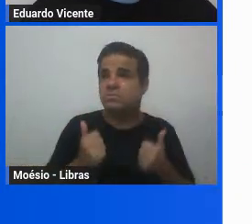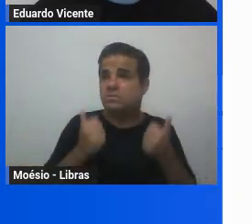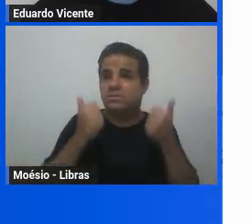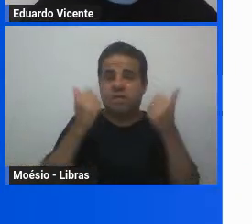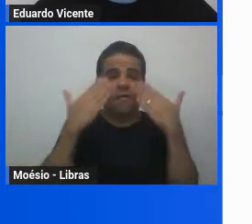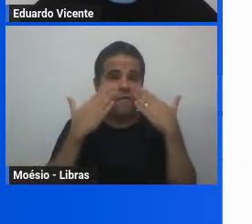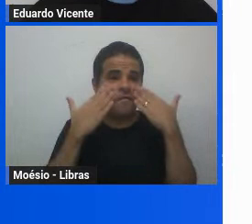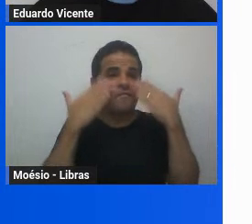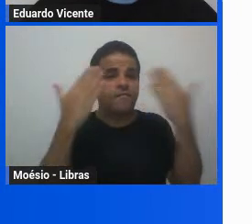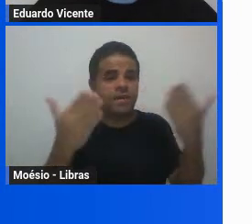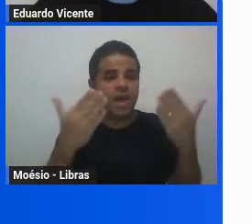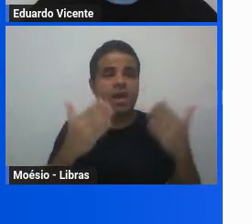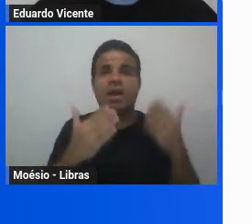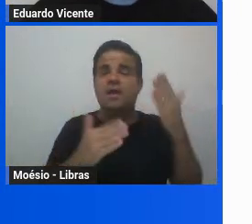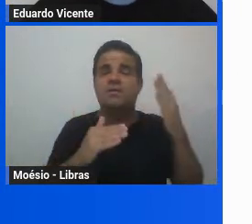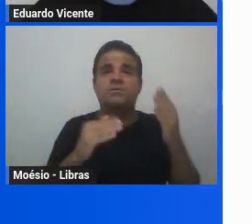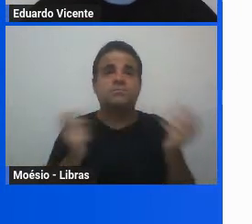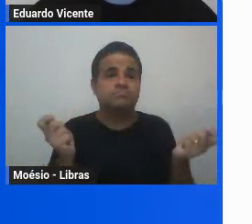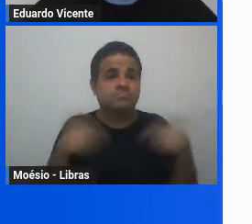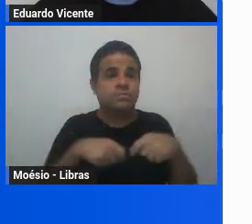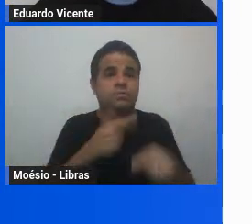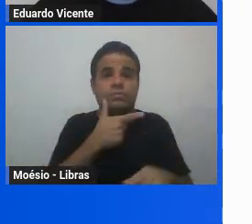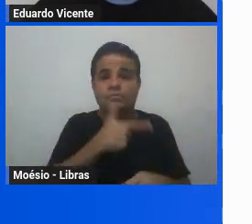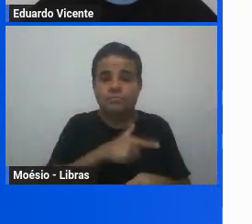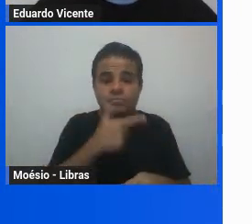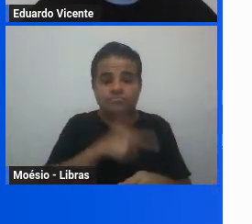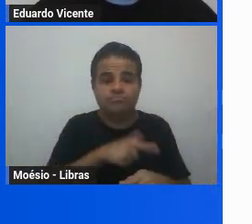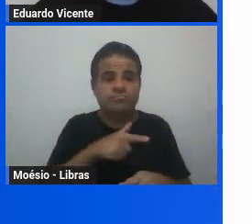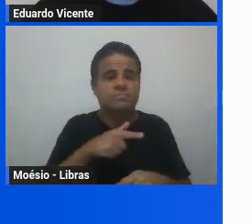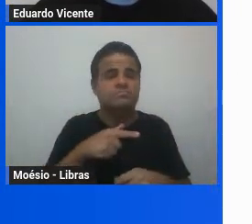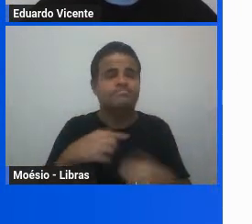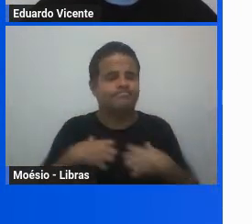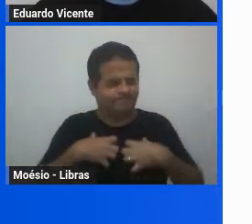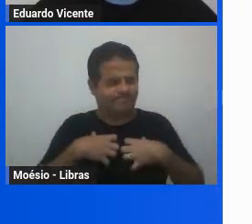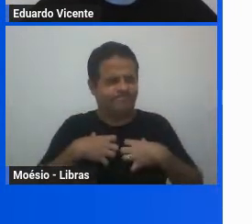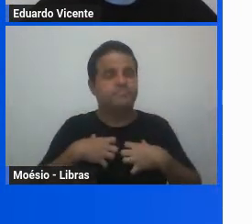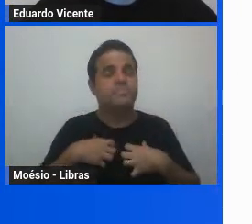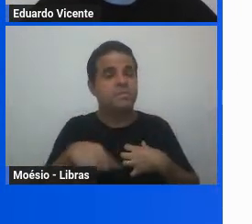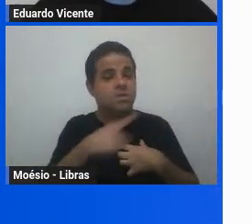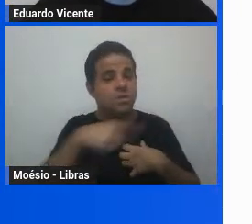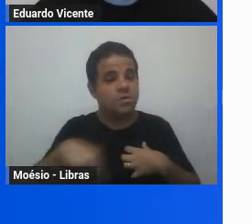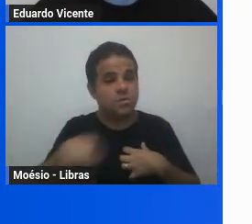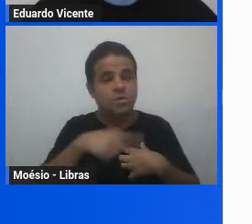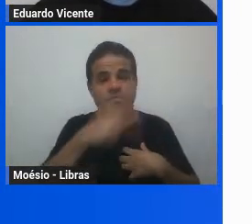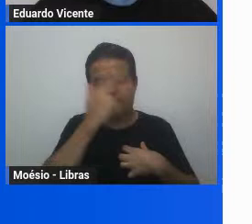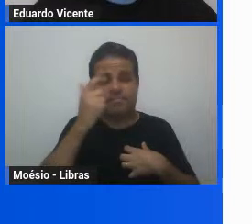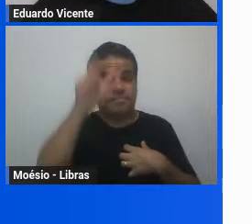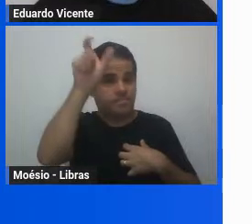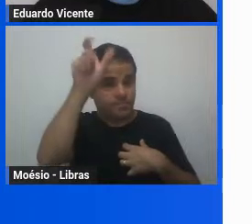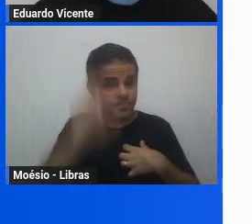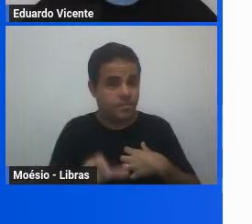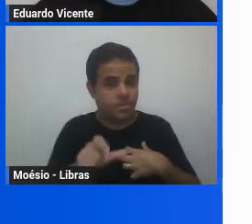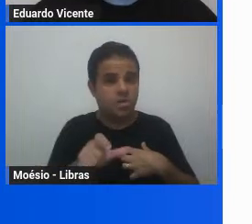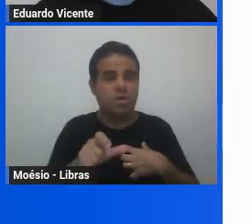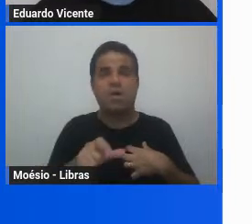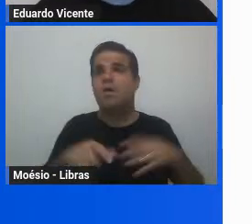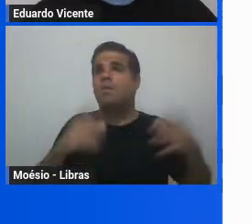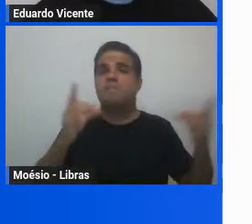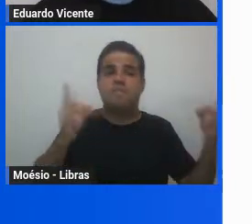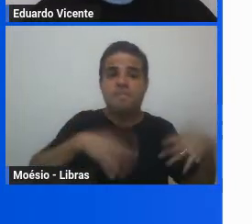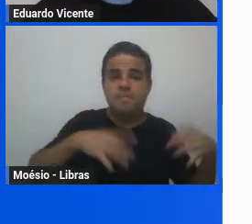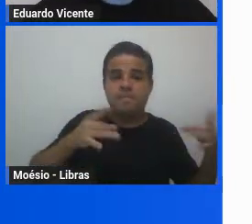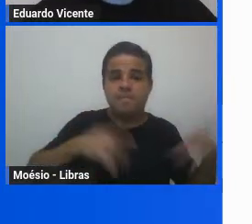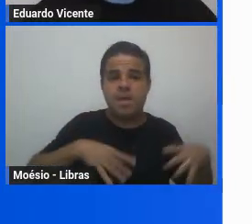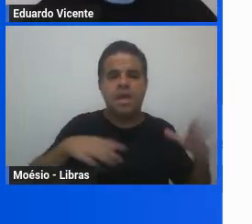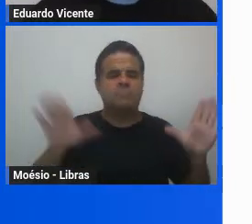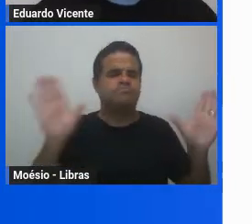frente à situação e conseguir minimizar o dano maior, né, à vítima. Não ter pânico, né?